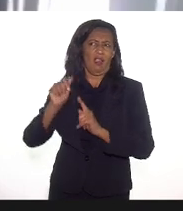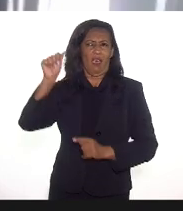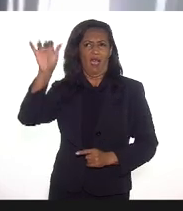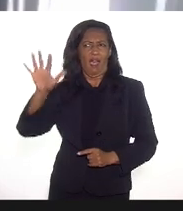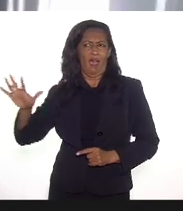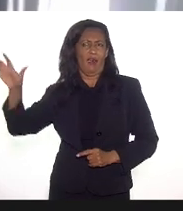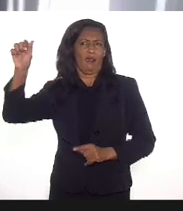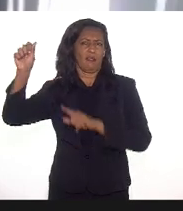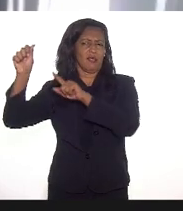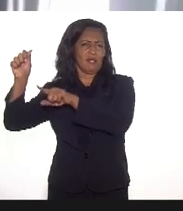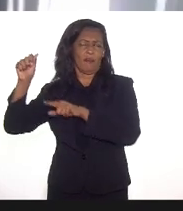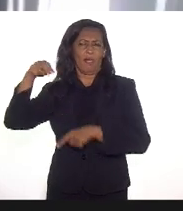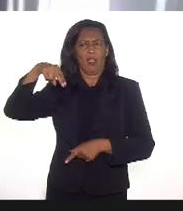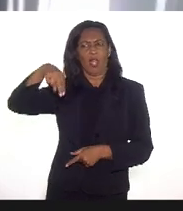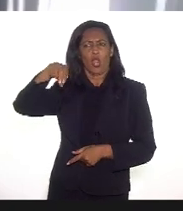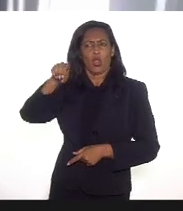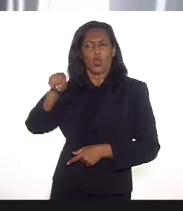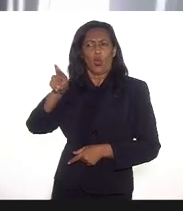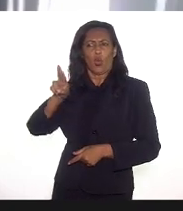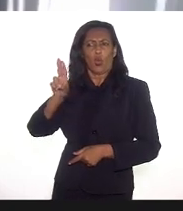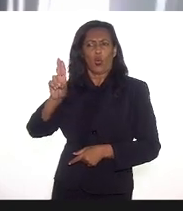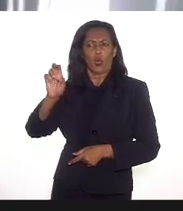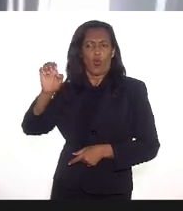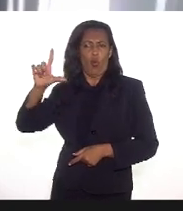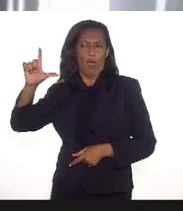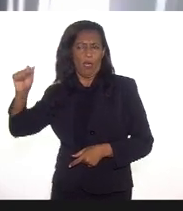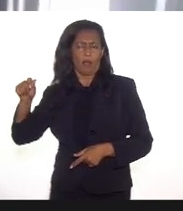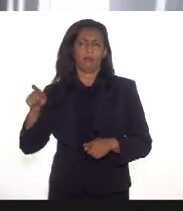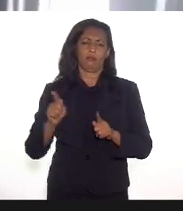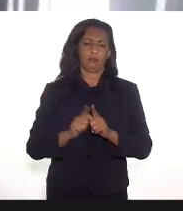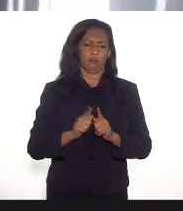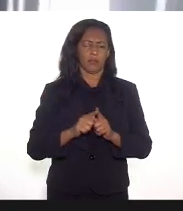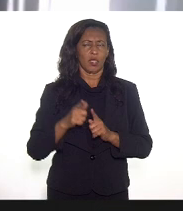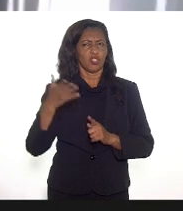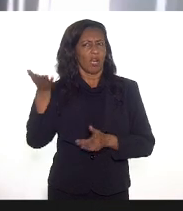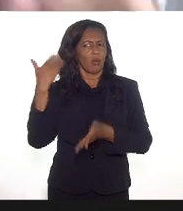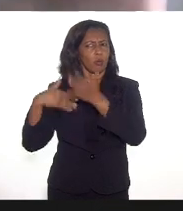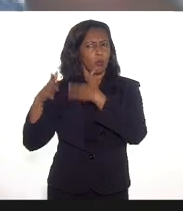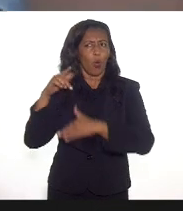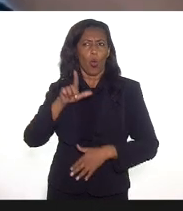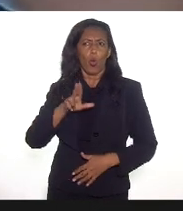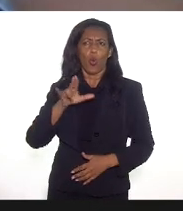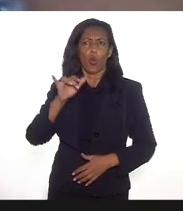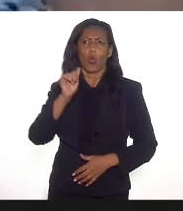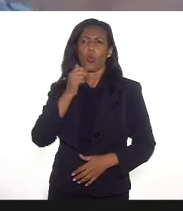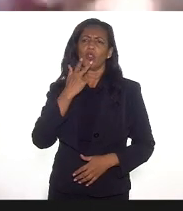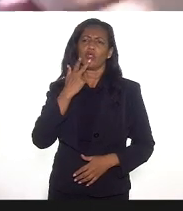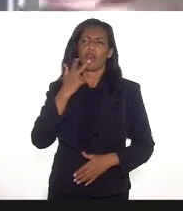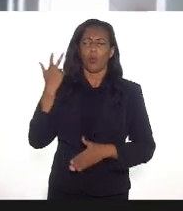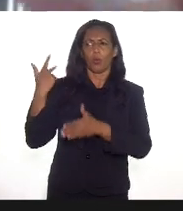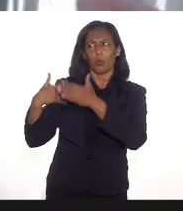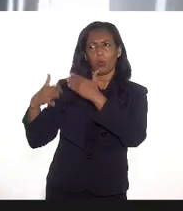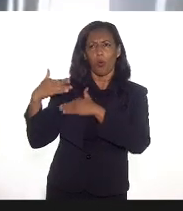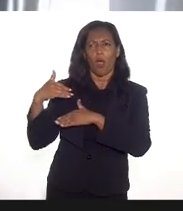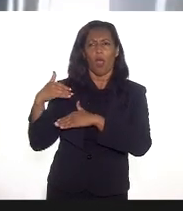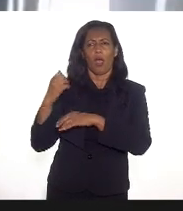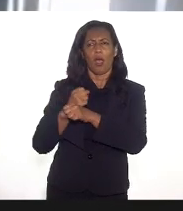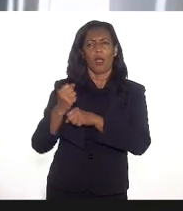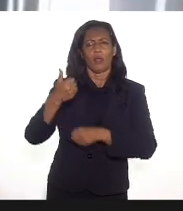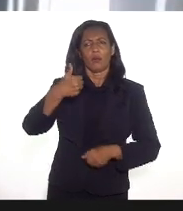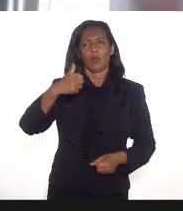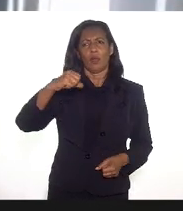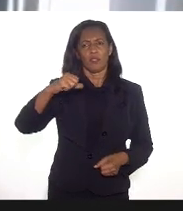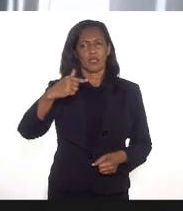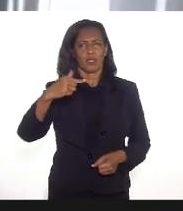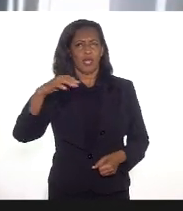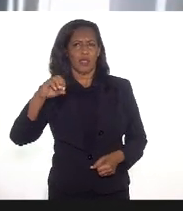Noruega, particularmente, né? A gente tem, o Lucas mencionou, desde os anos do governador Jay Hammond, no final dos anos 70 e início dos anos